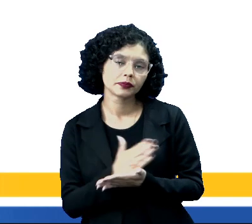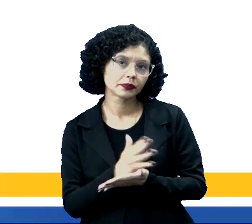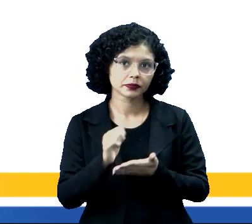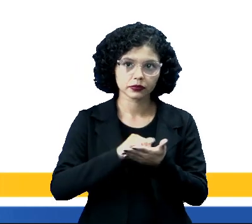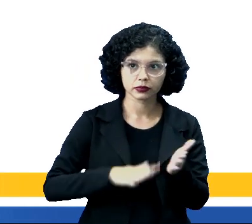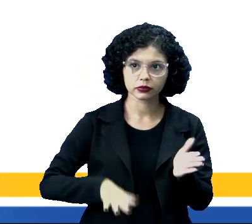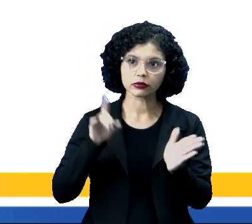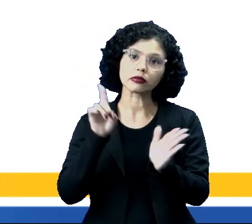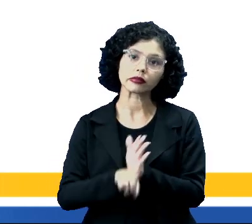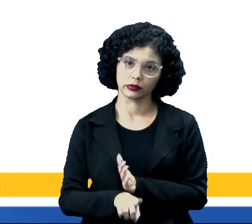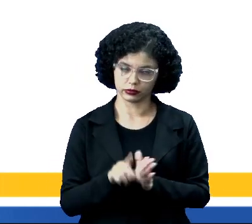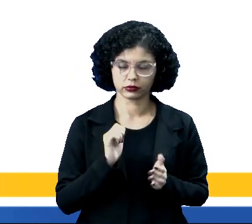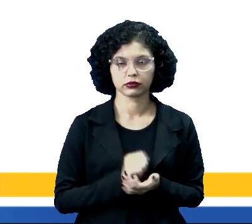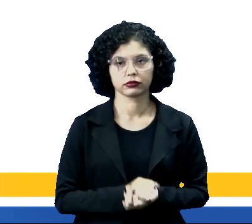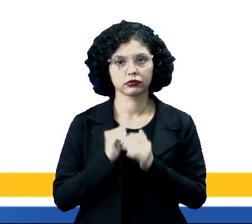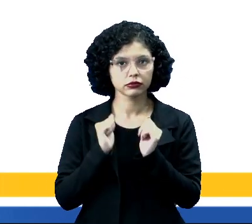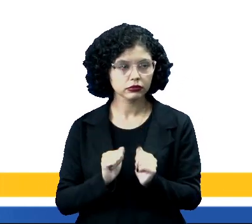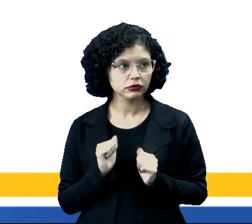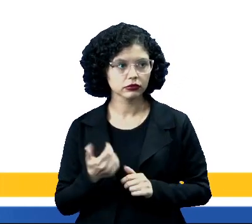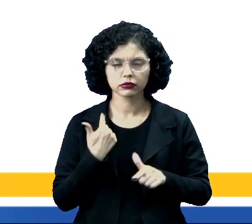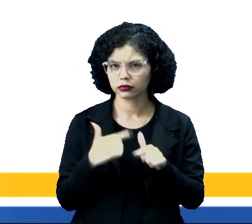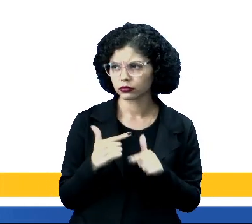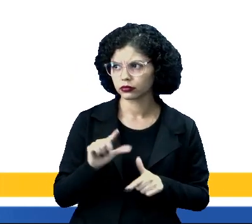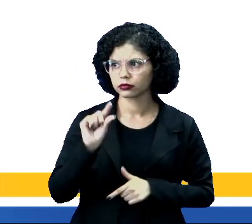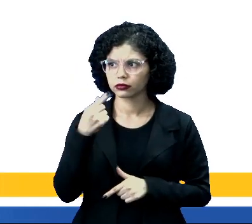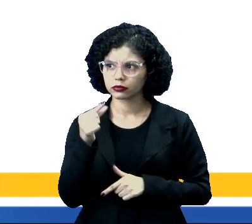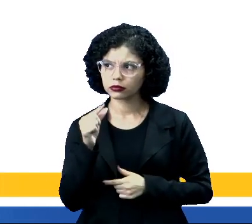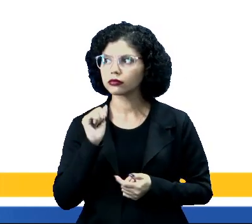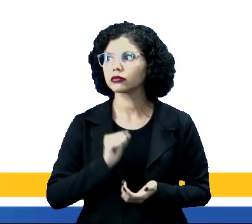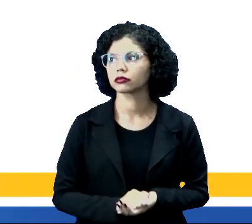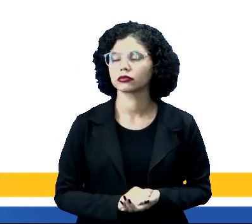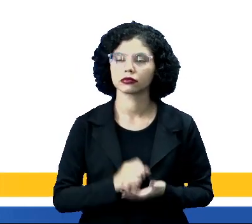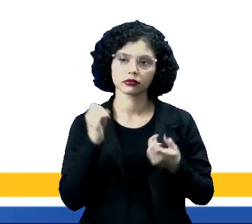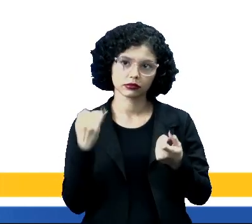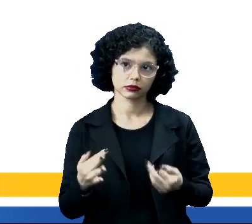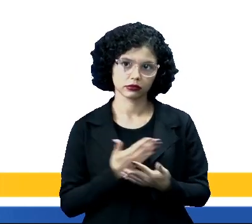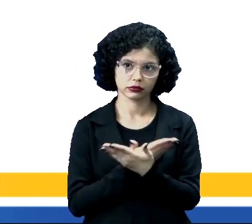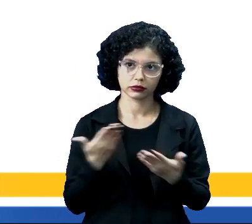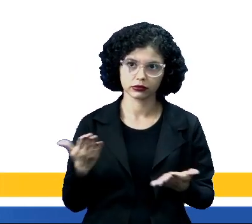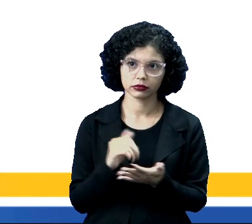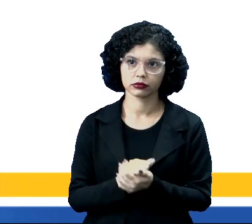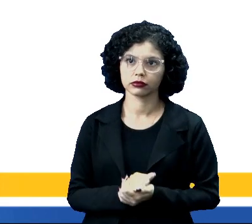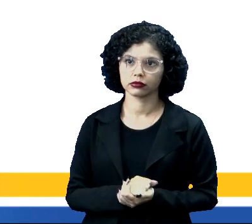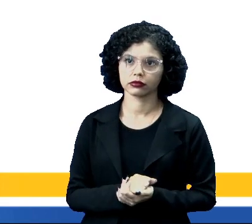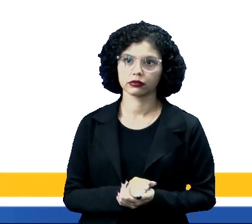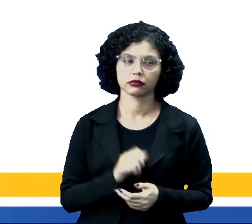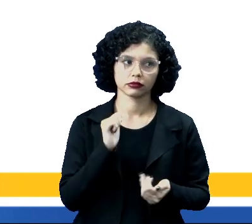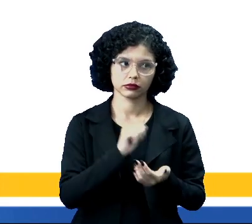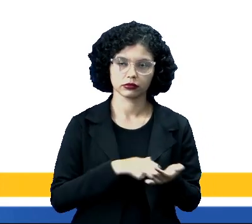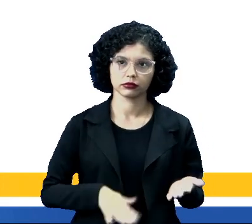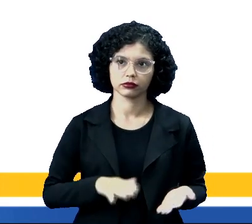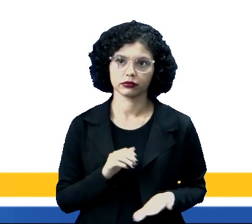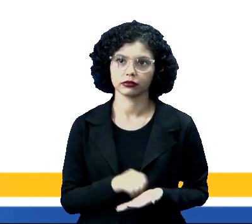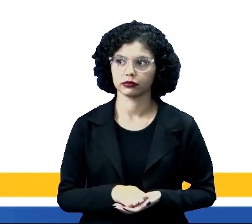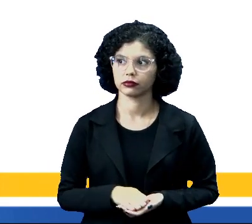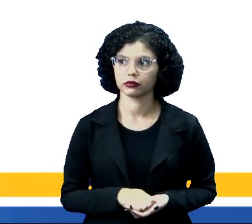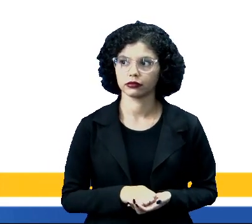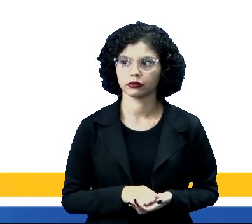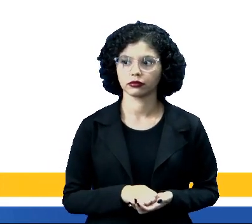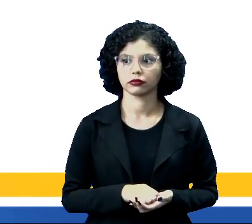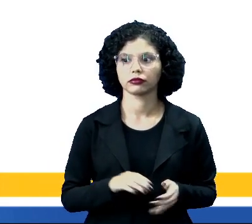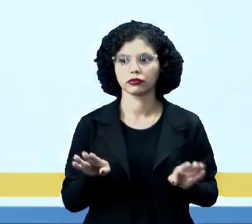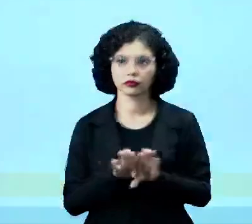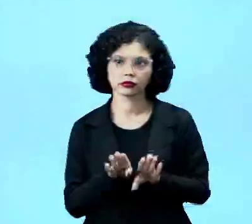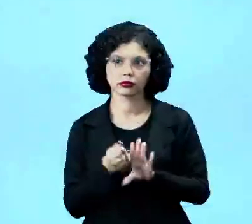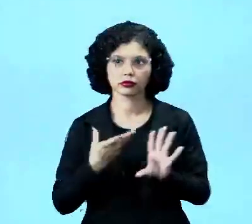algumas questões aí que a gente vai trabalhar um pouquinho disso que eu expliquei para vocês, que vai ser o nosso exercitando, que ele